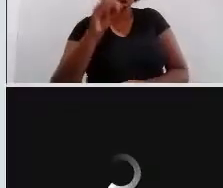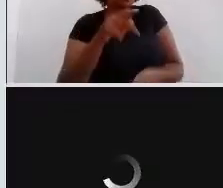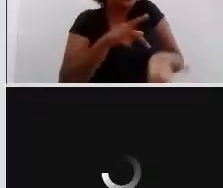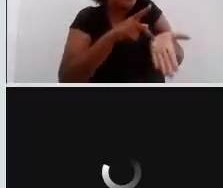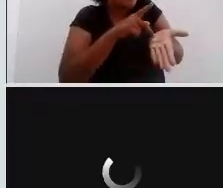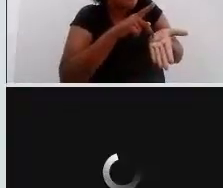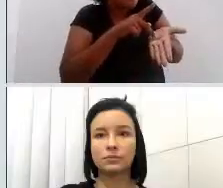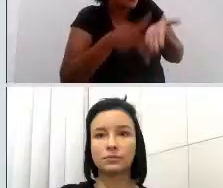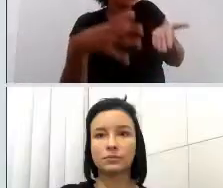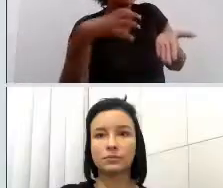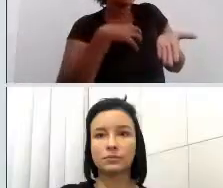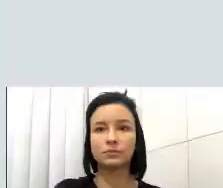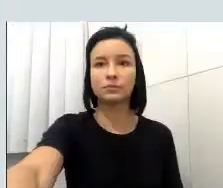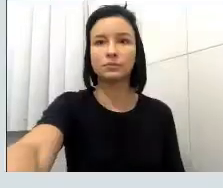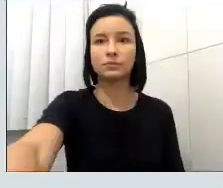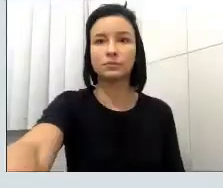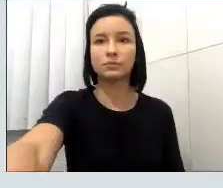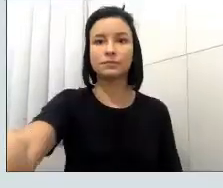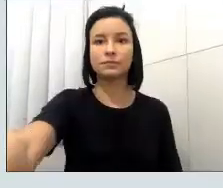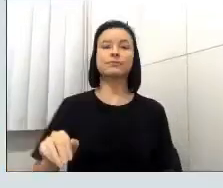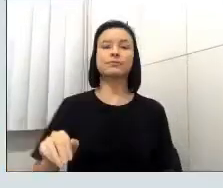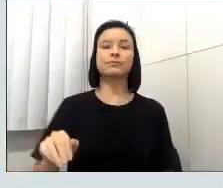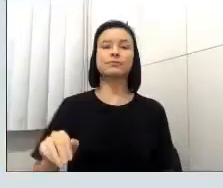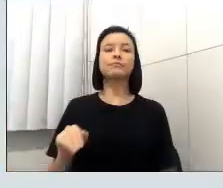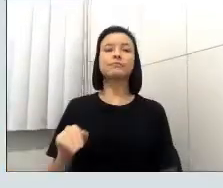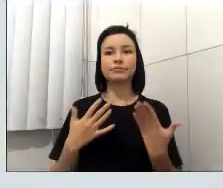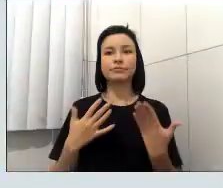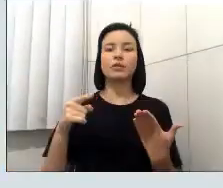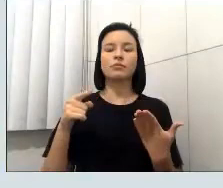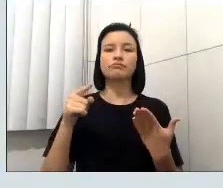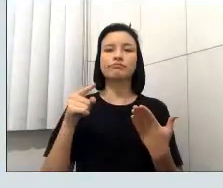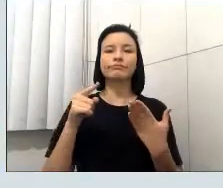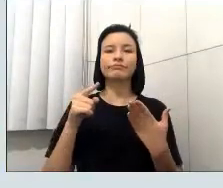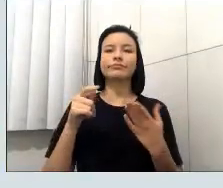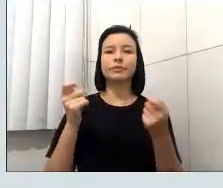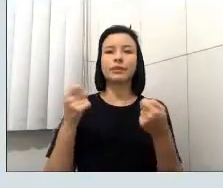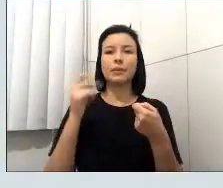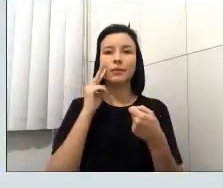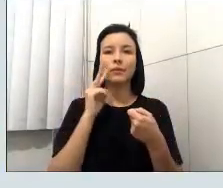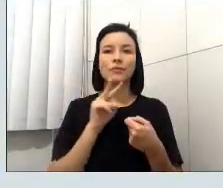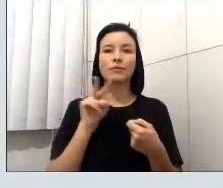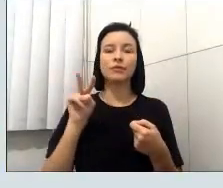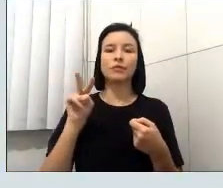formas geométricas, como também os grafismos chamados de